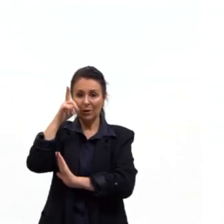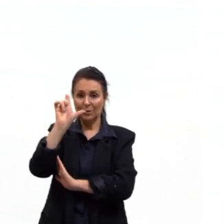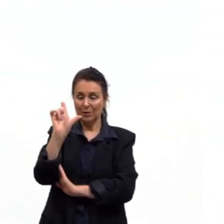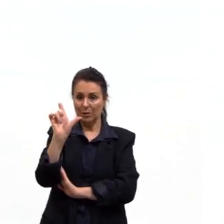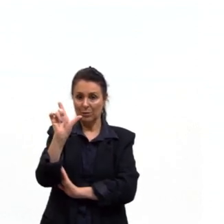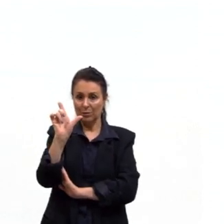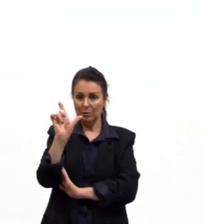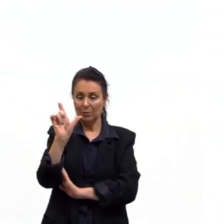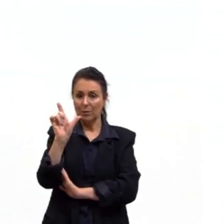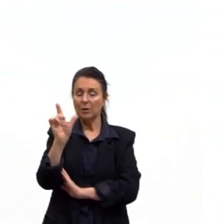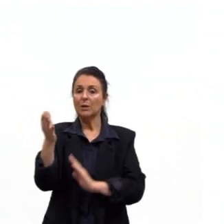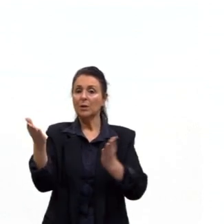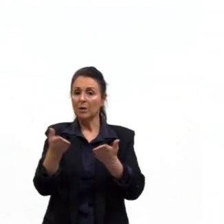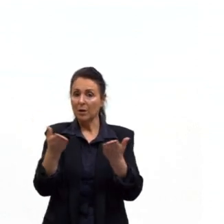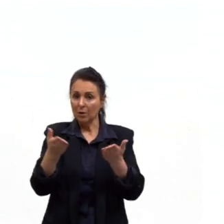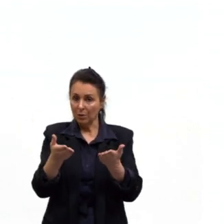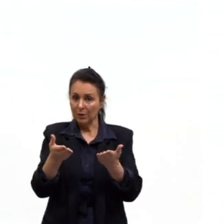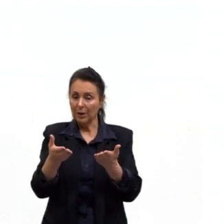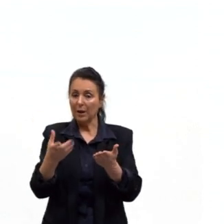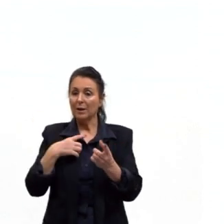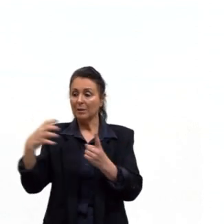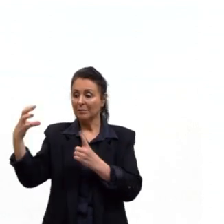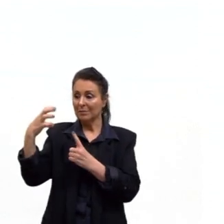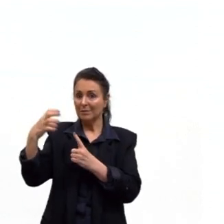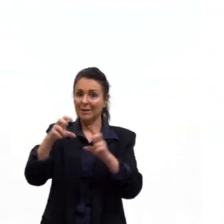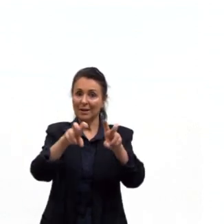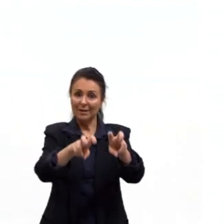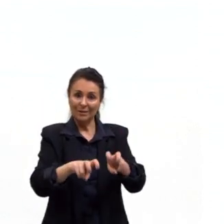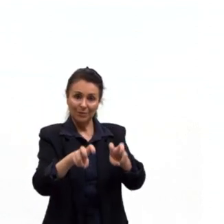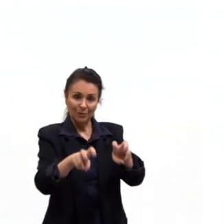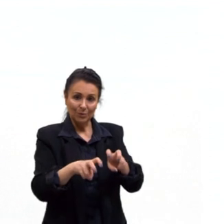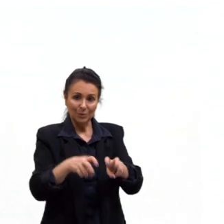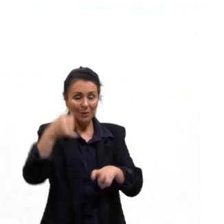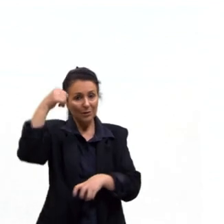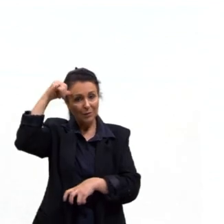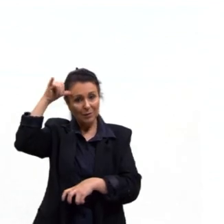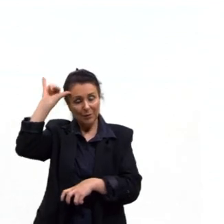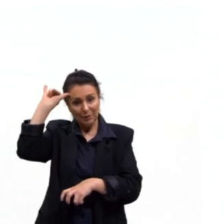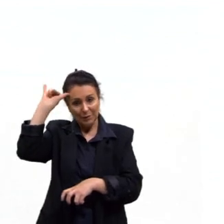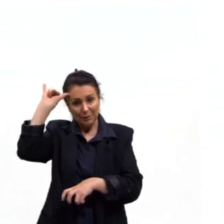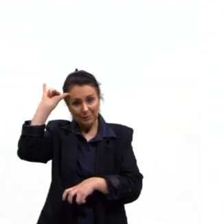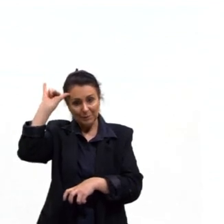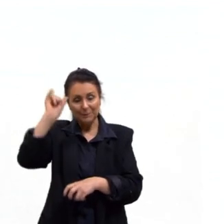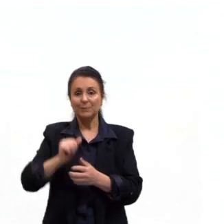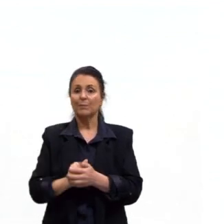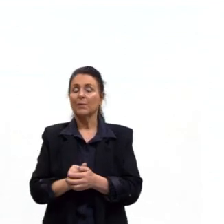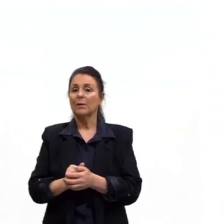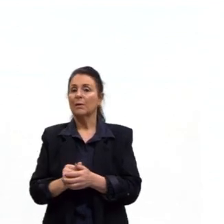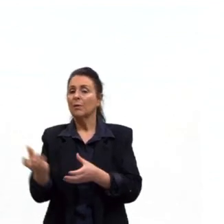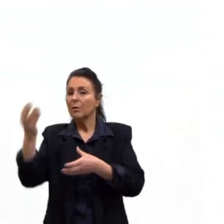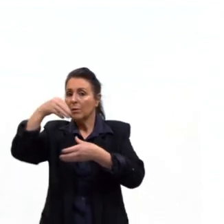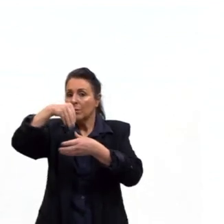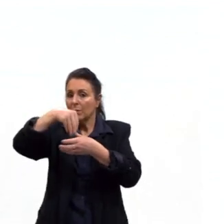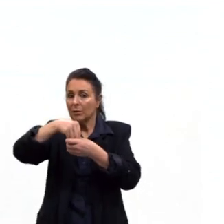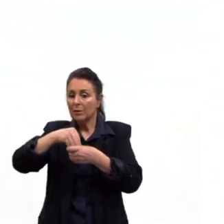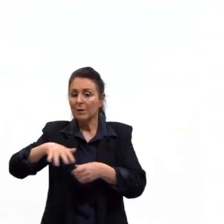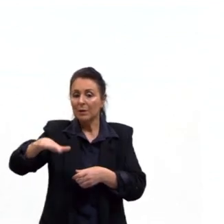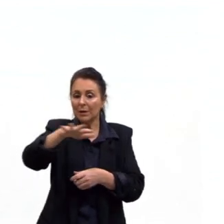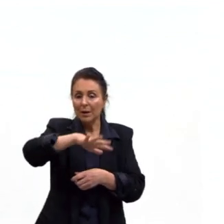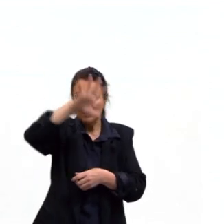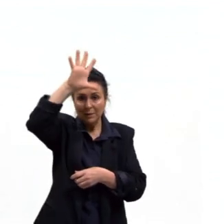submetida aos ditames da agricultura pecuária lavoura estive Cultura a incorporação recente das